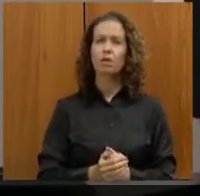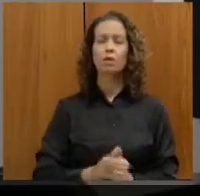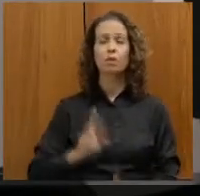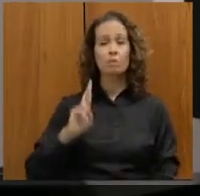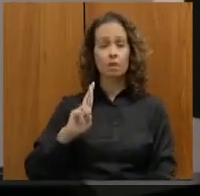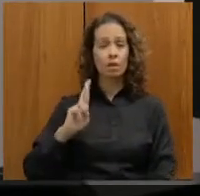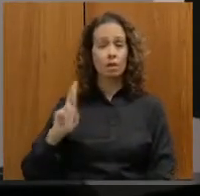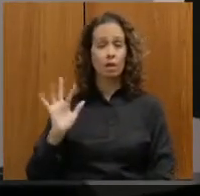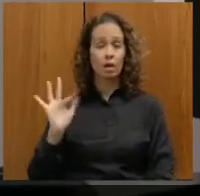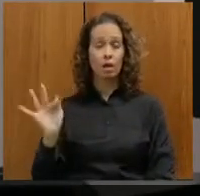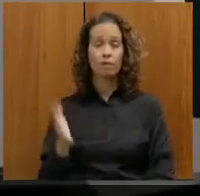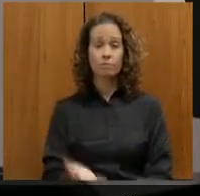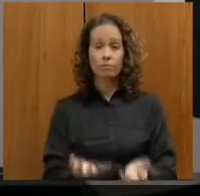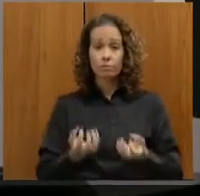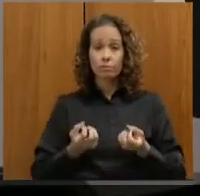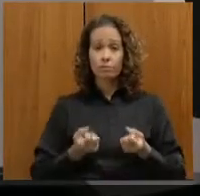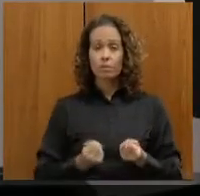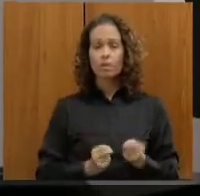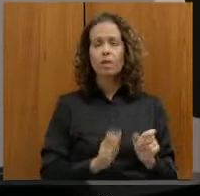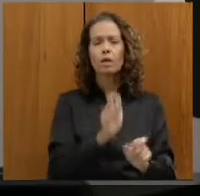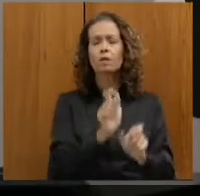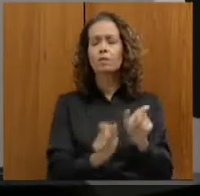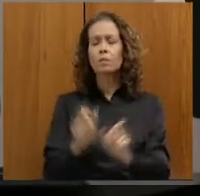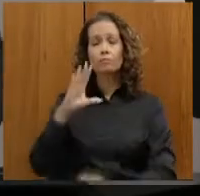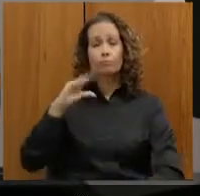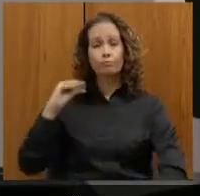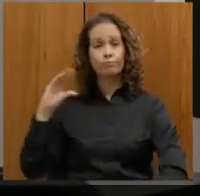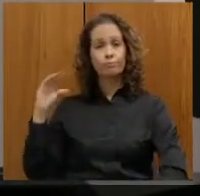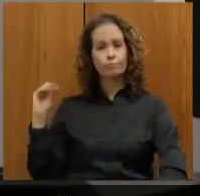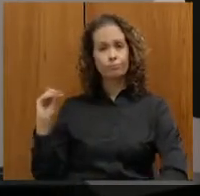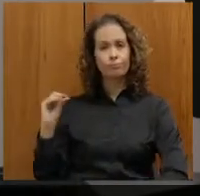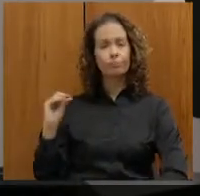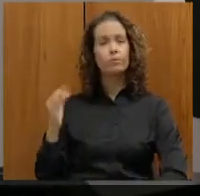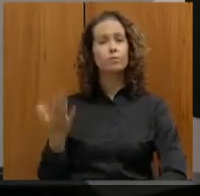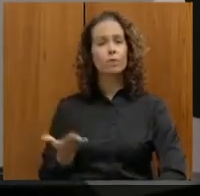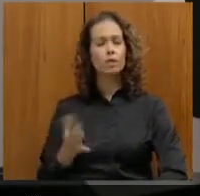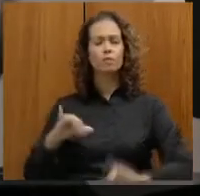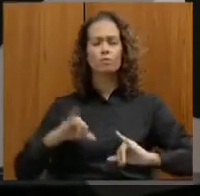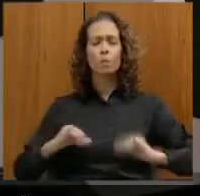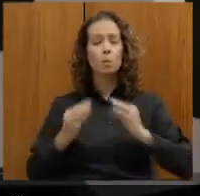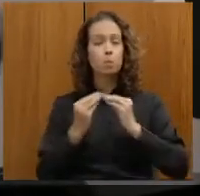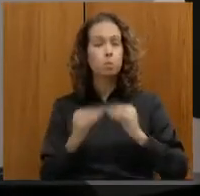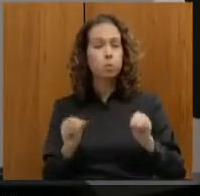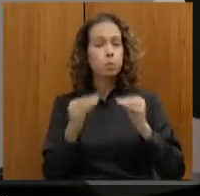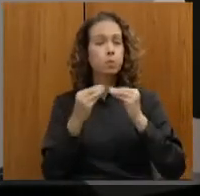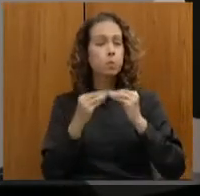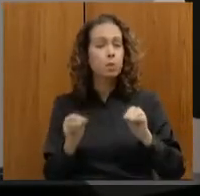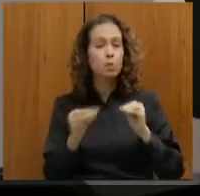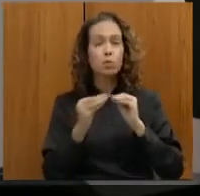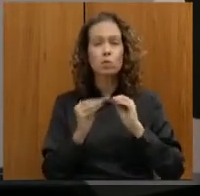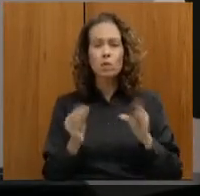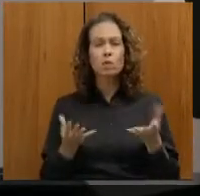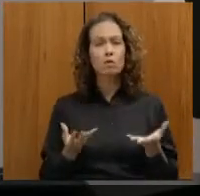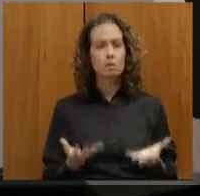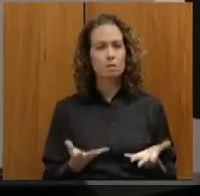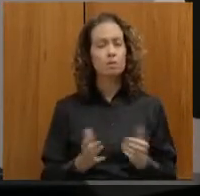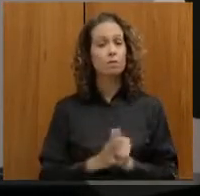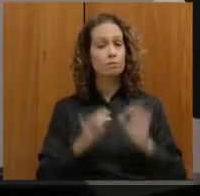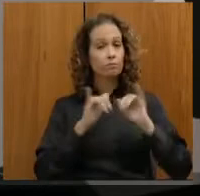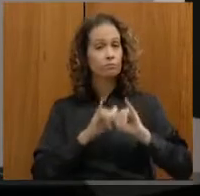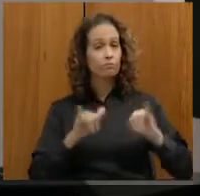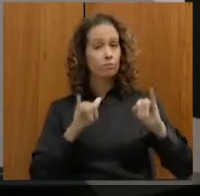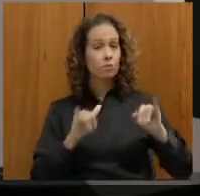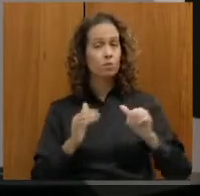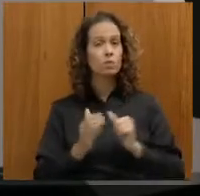operação fiscal os servidores sofreram perdas incalculáveis eu falo aqui secretado que uma